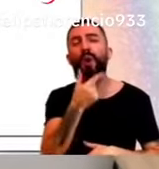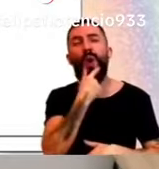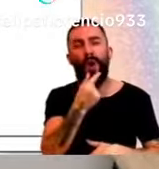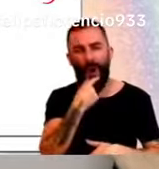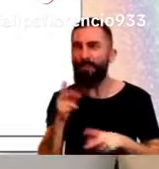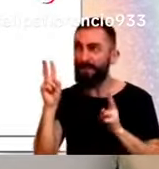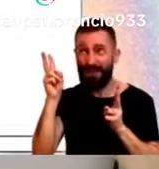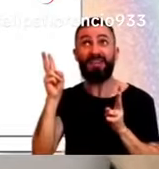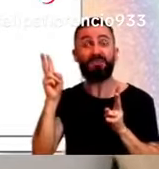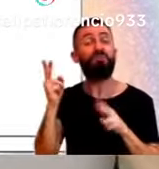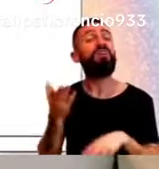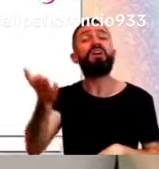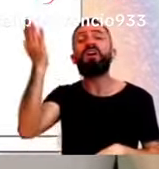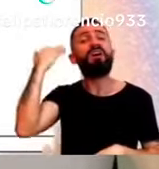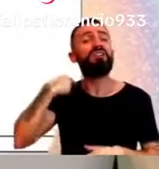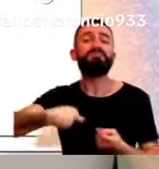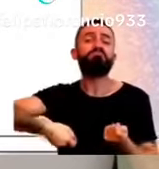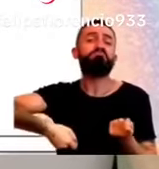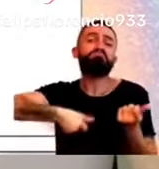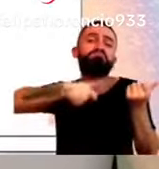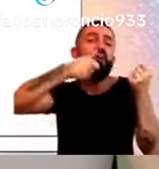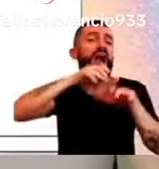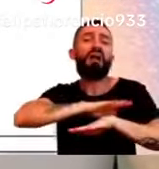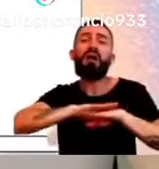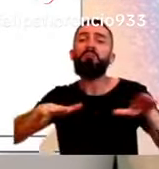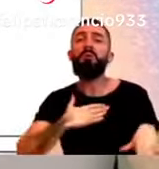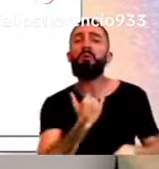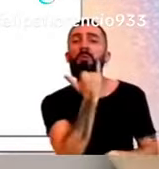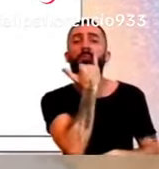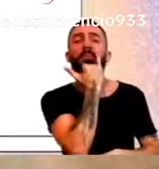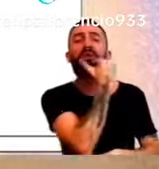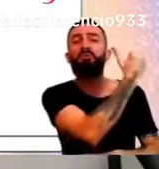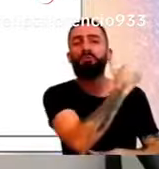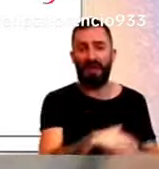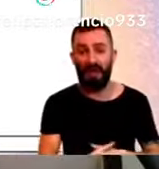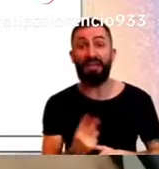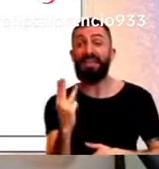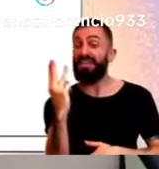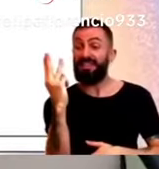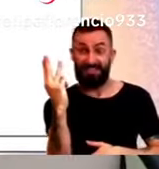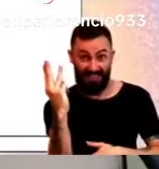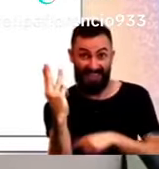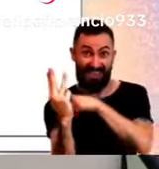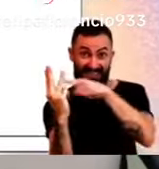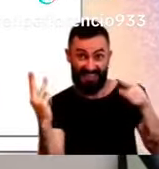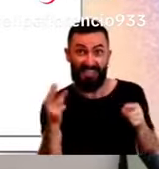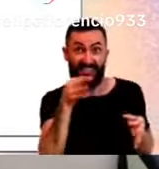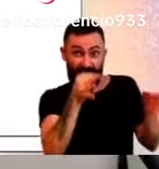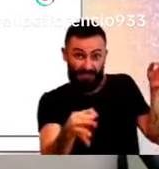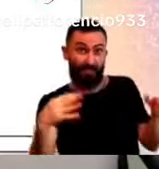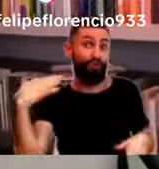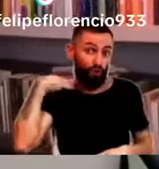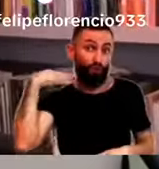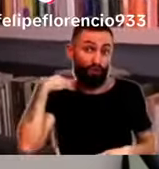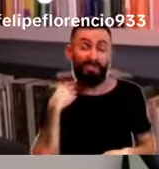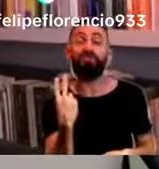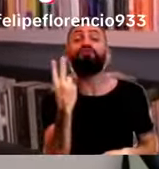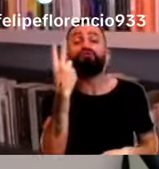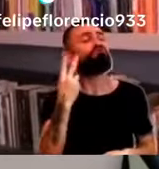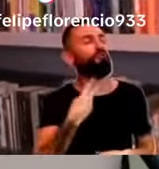foi inocentado em segunda instância por dois dos três magistrados que analisaram o caso dele.